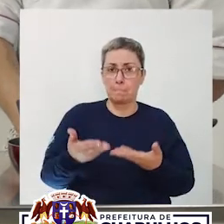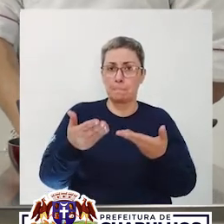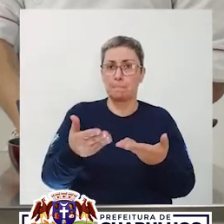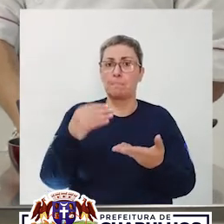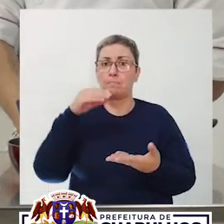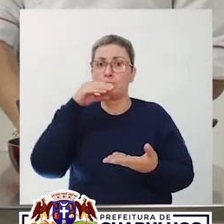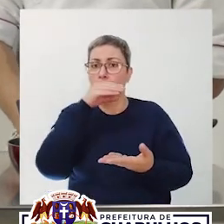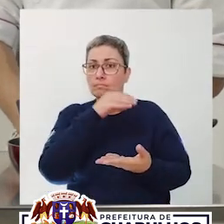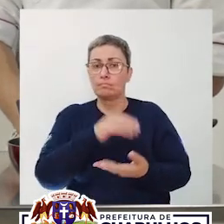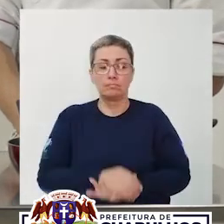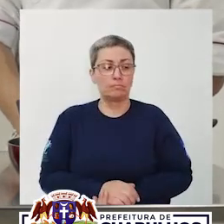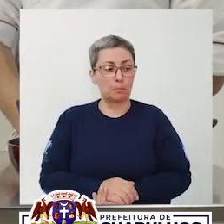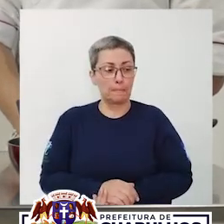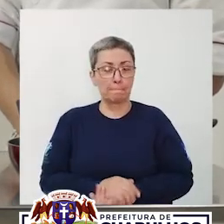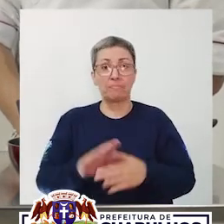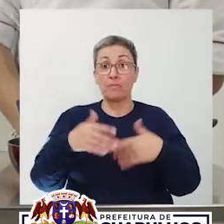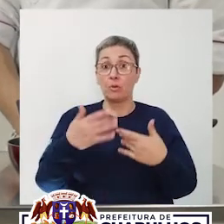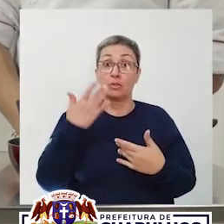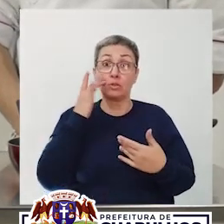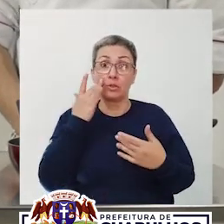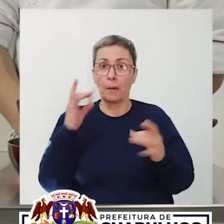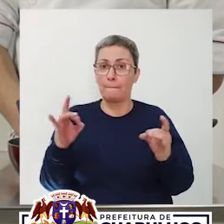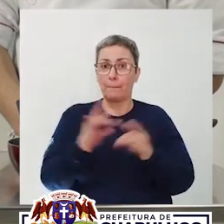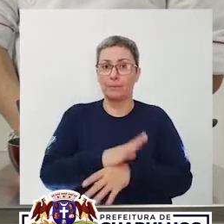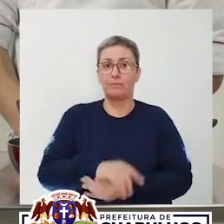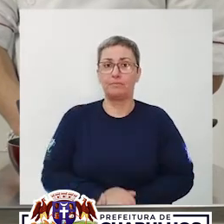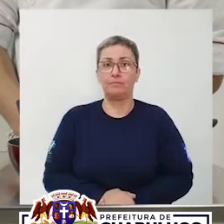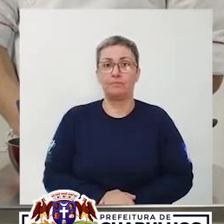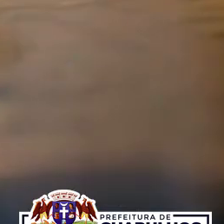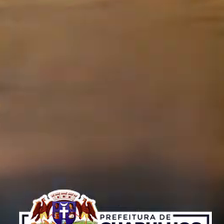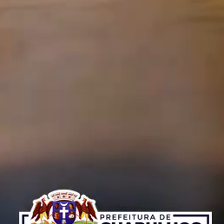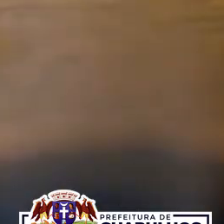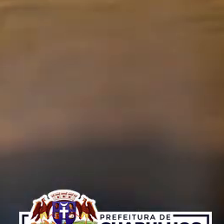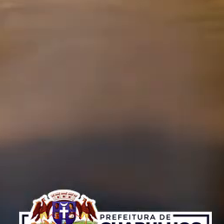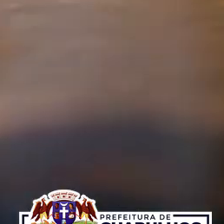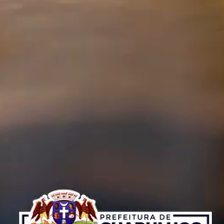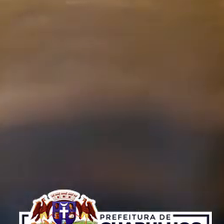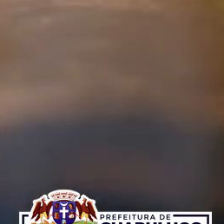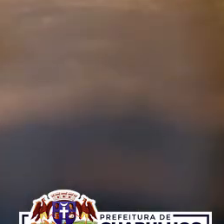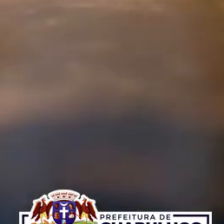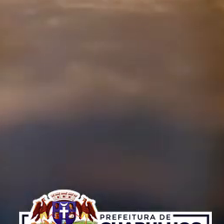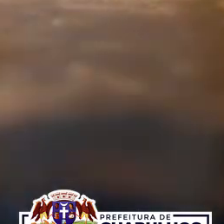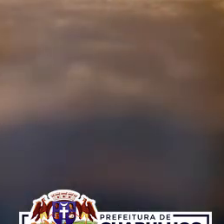agora é só levar ao forno. Quando ela dourar, já vai estar pronta.